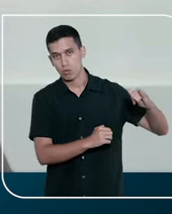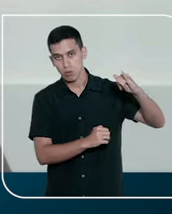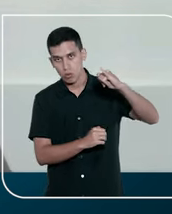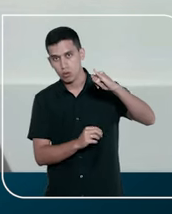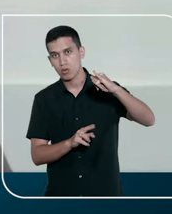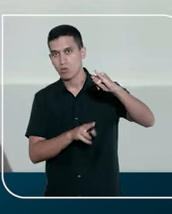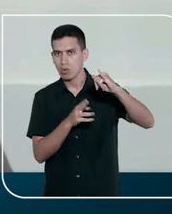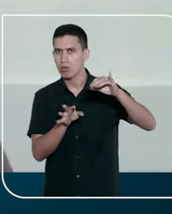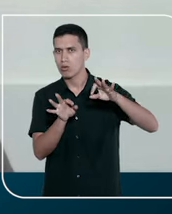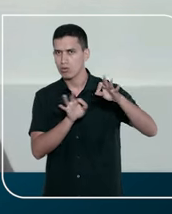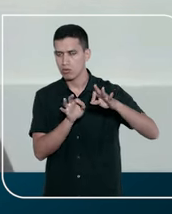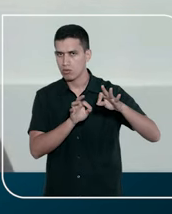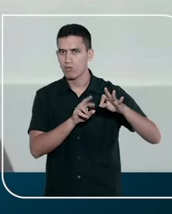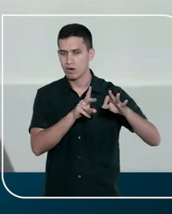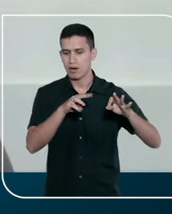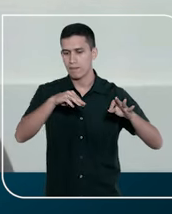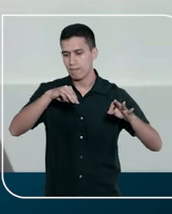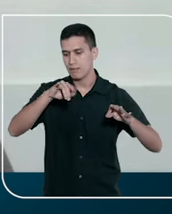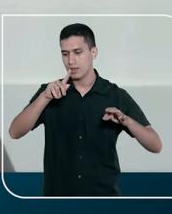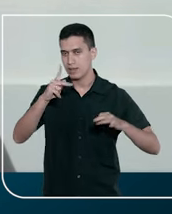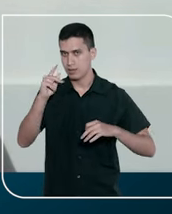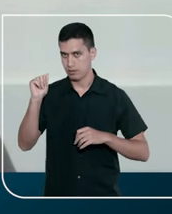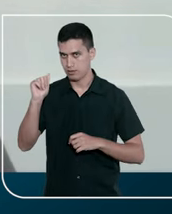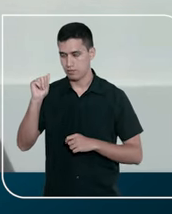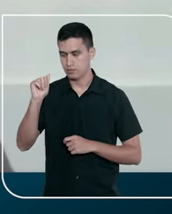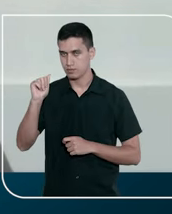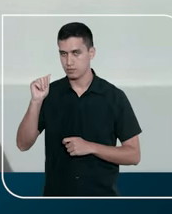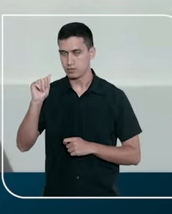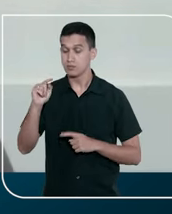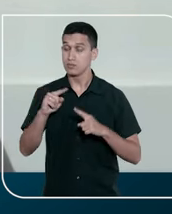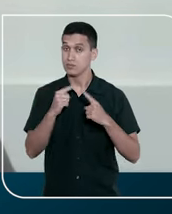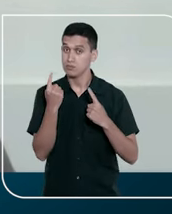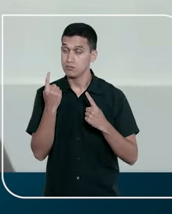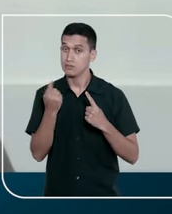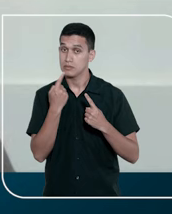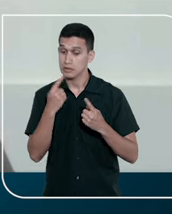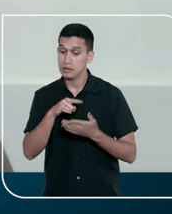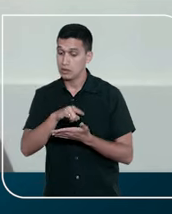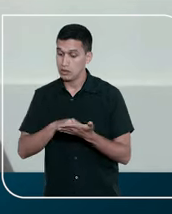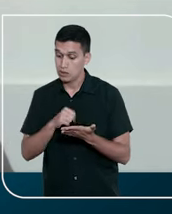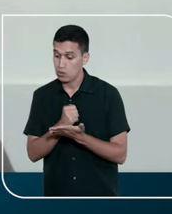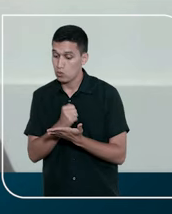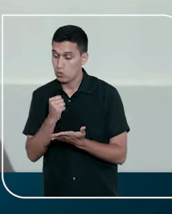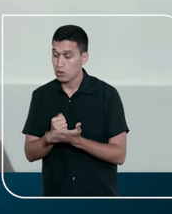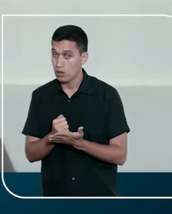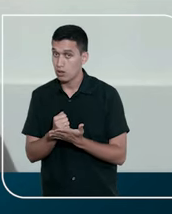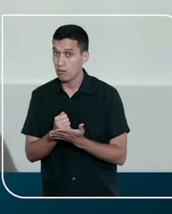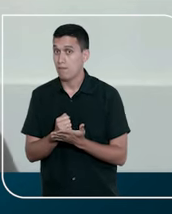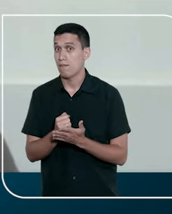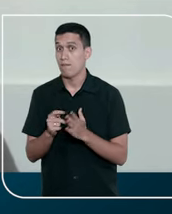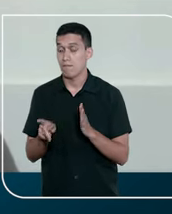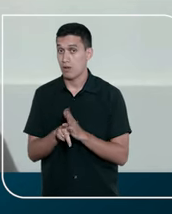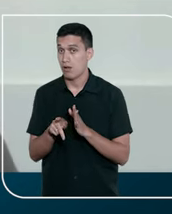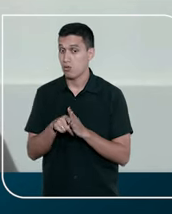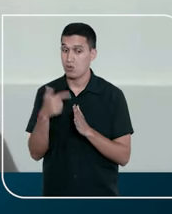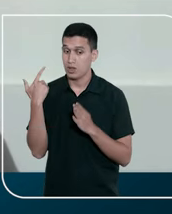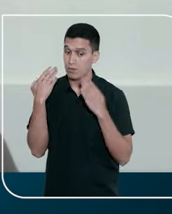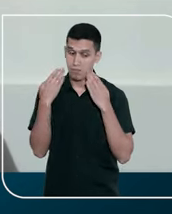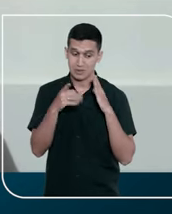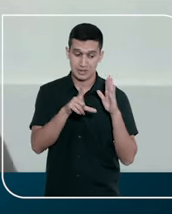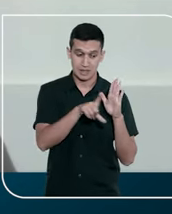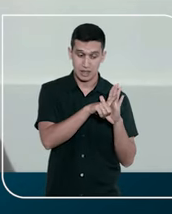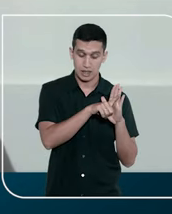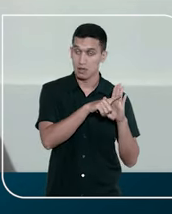ou com os programas de milhagens, como nós chamamos. Então, os contratos dessas, não existe previsão legal sobre